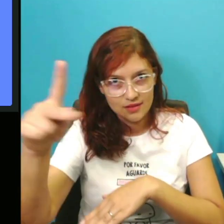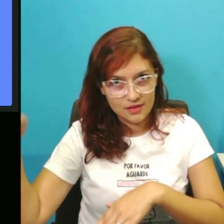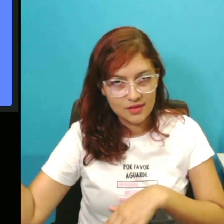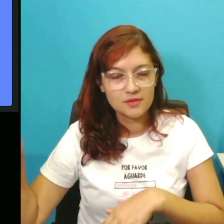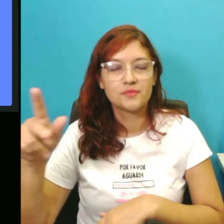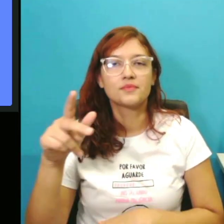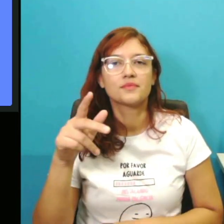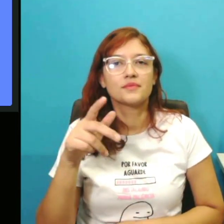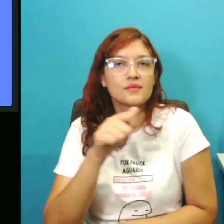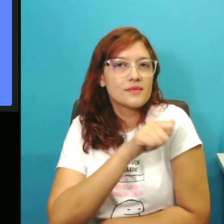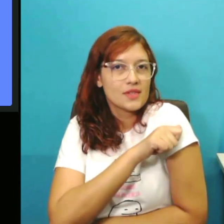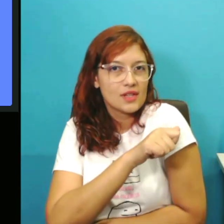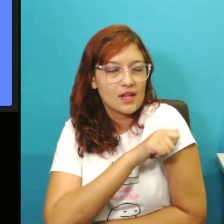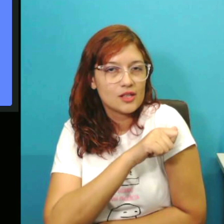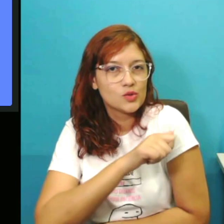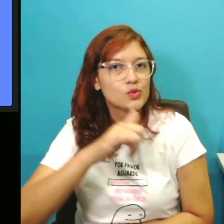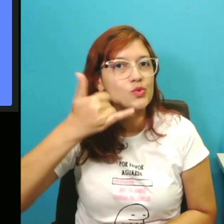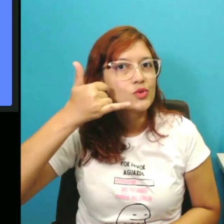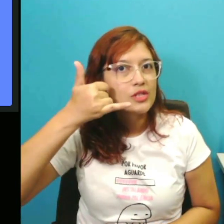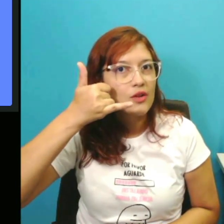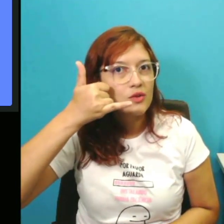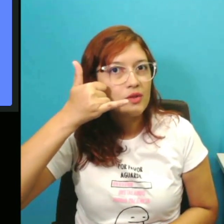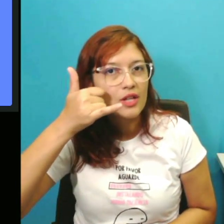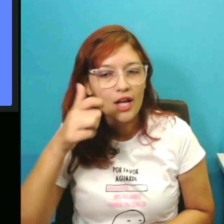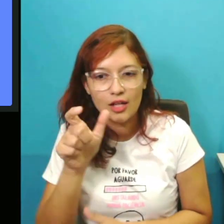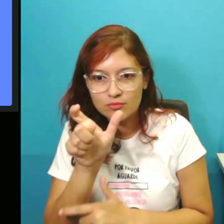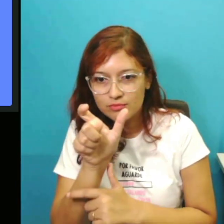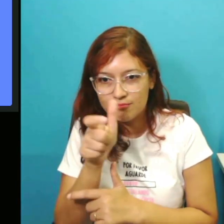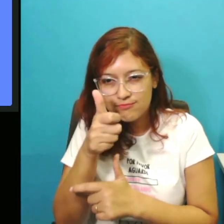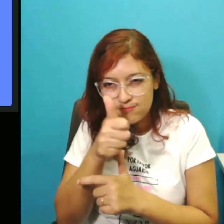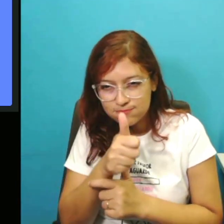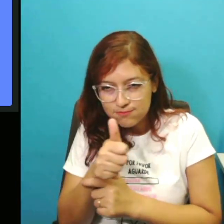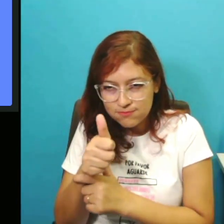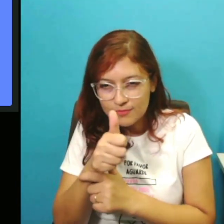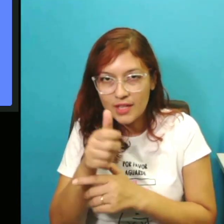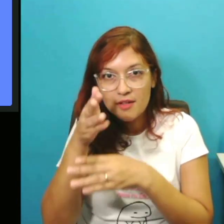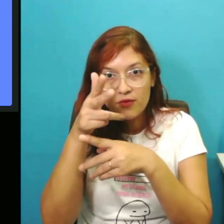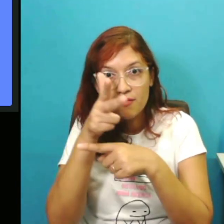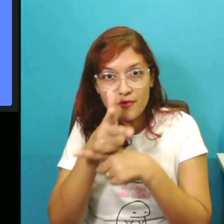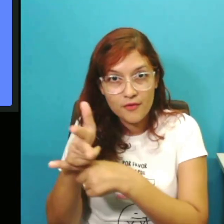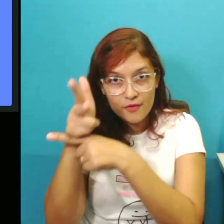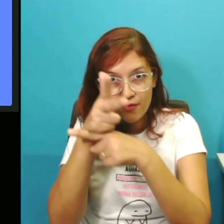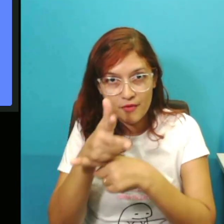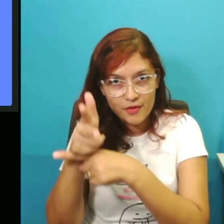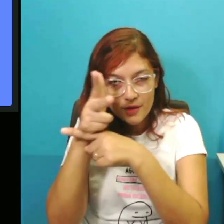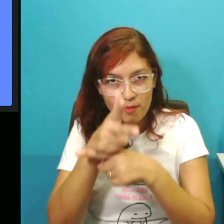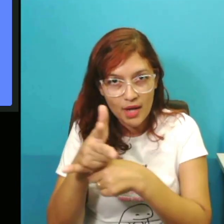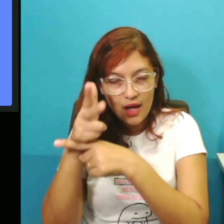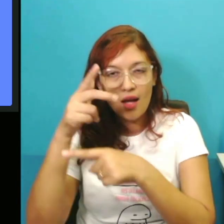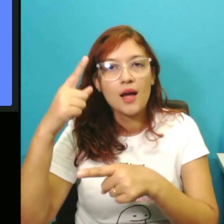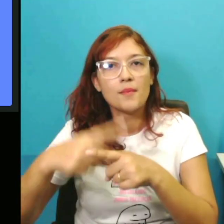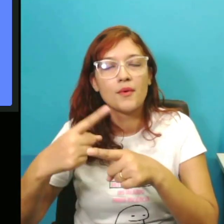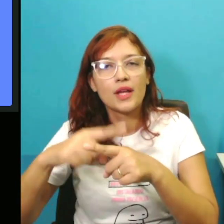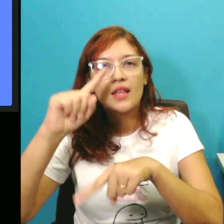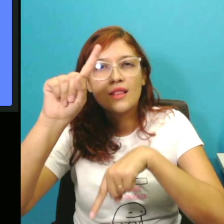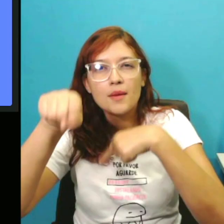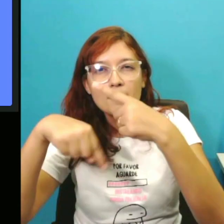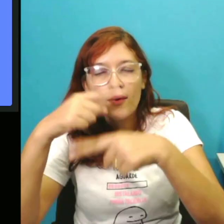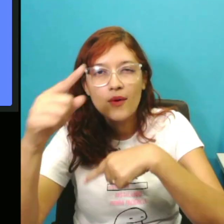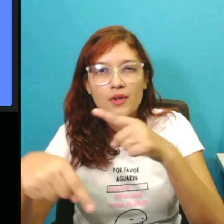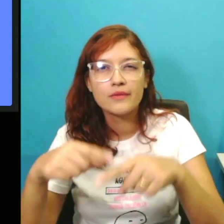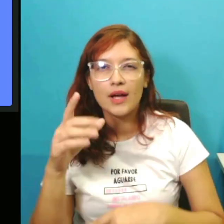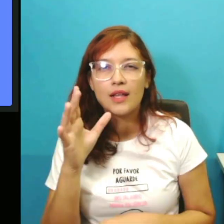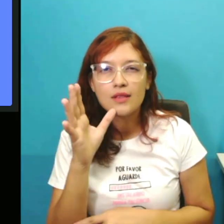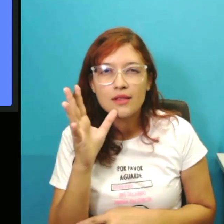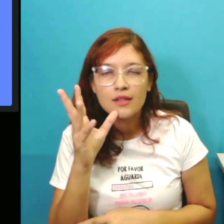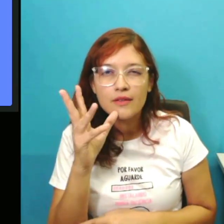É importante pedir que os alunos peguem o celular e possam filmar